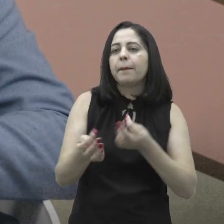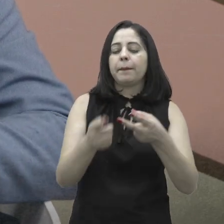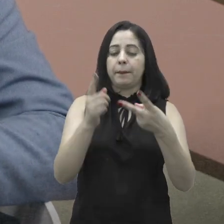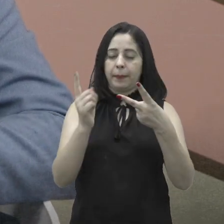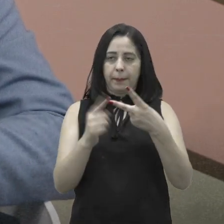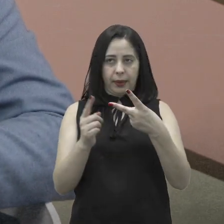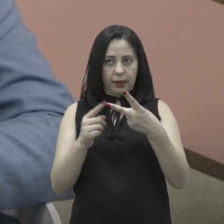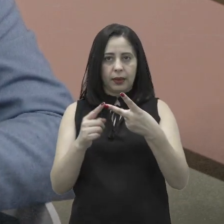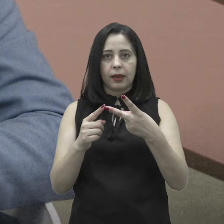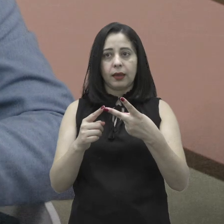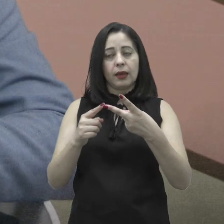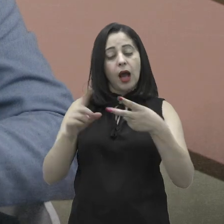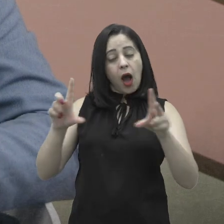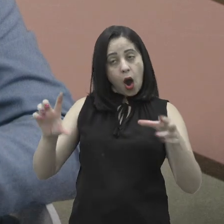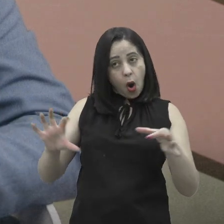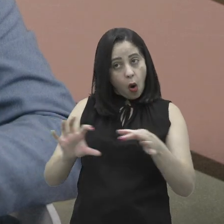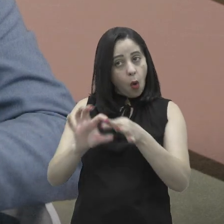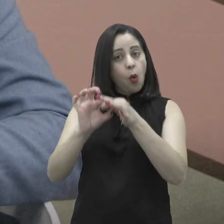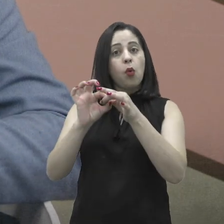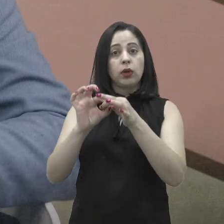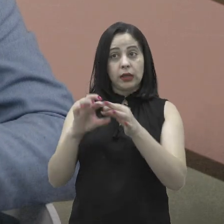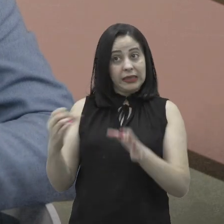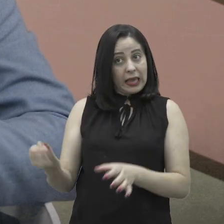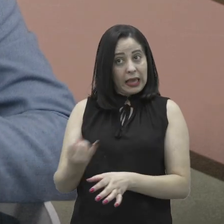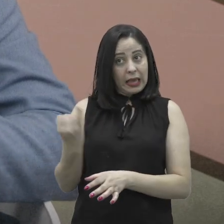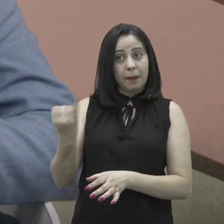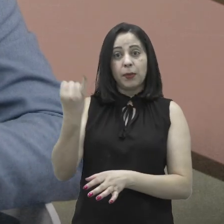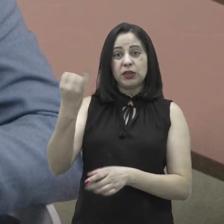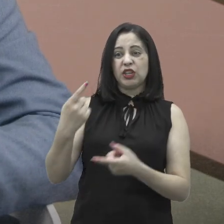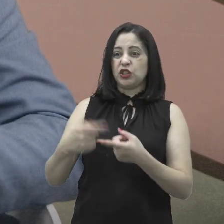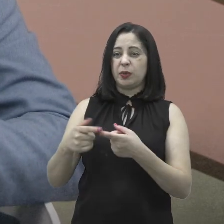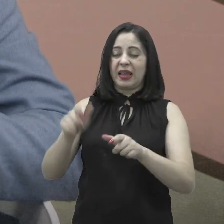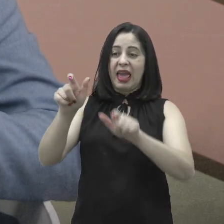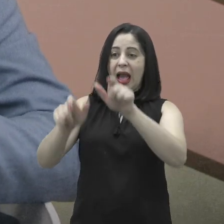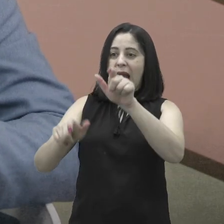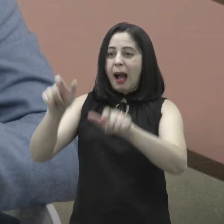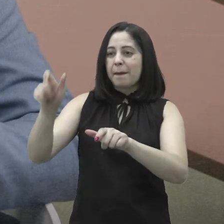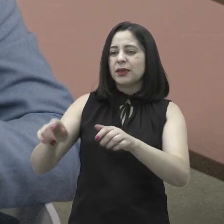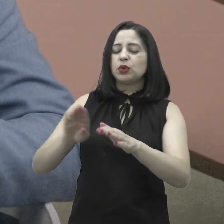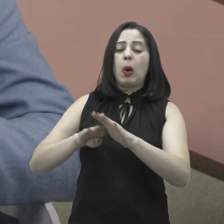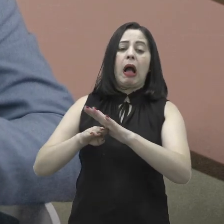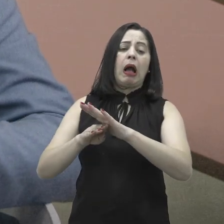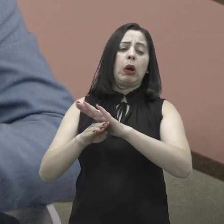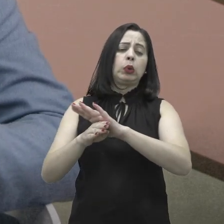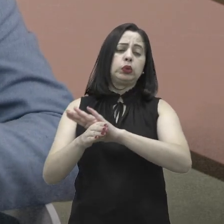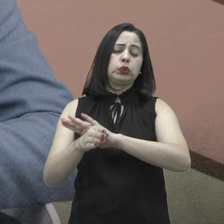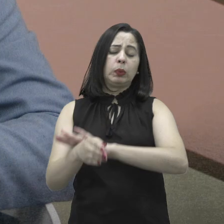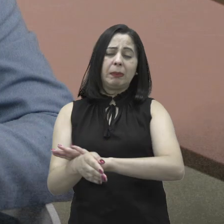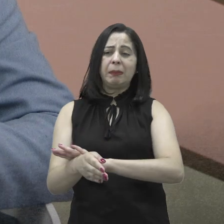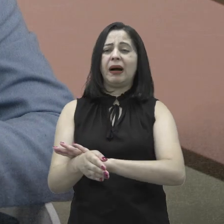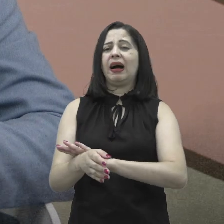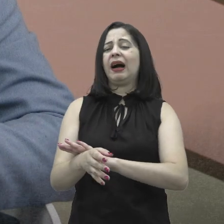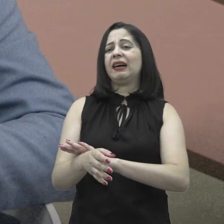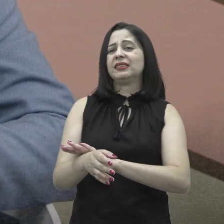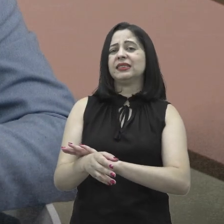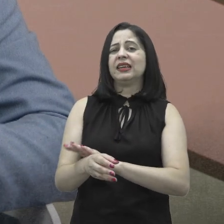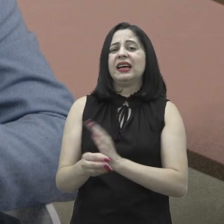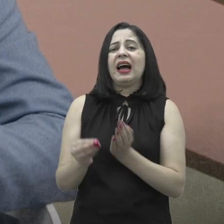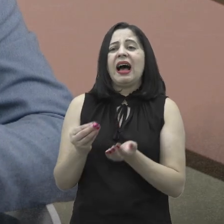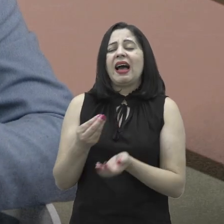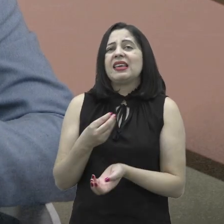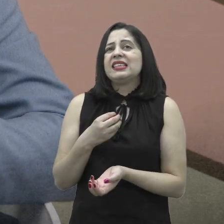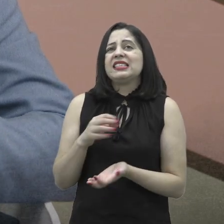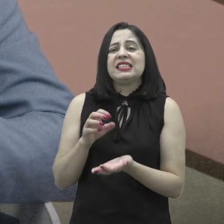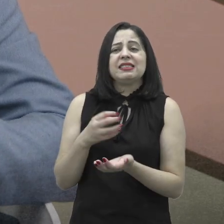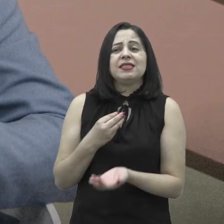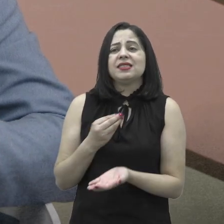cognitivo-comportamental com o psicólogo é muito importante para poder lidar com aqueles vínculos, aqueles estigmas que tem do tabagismo. E claro